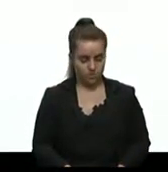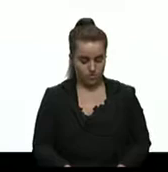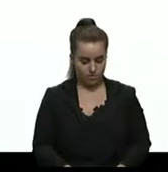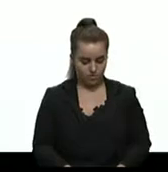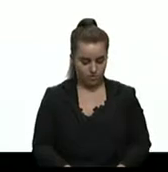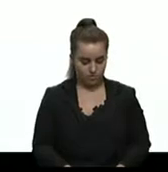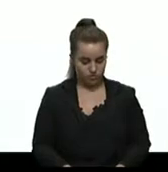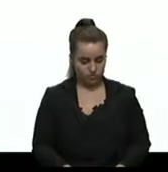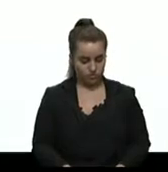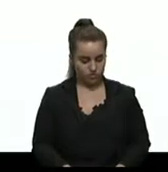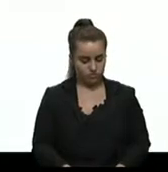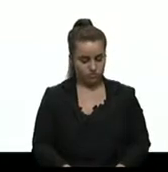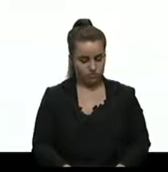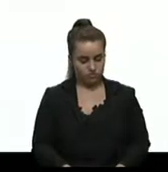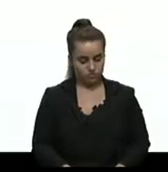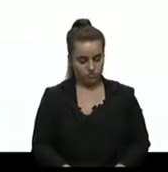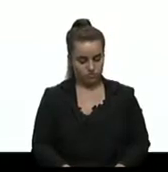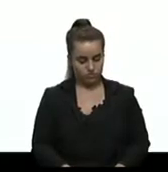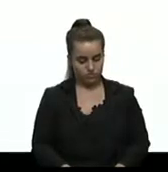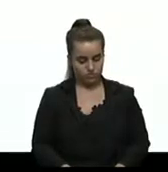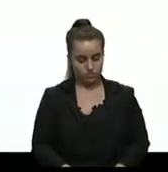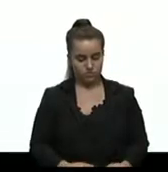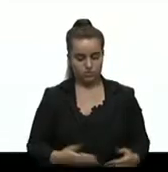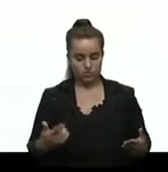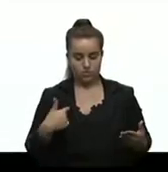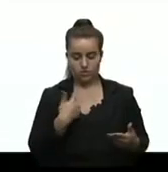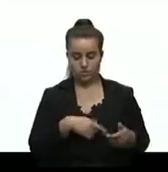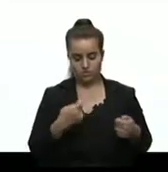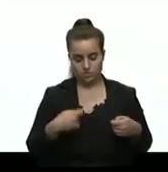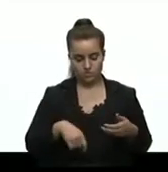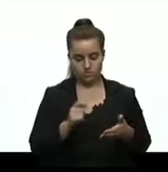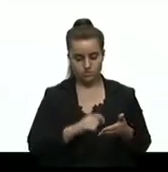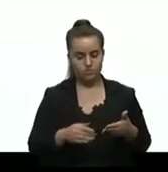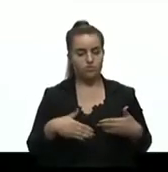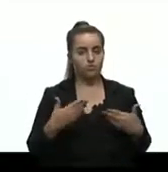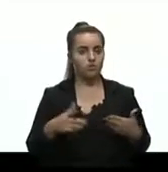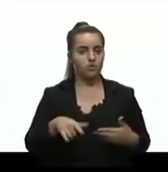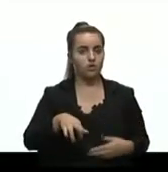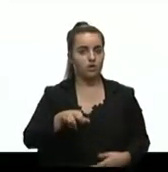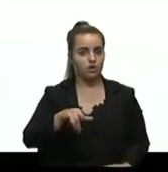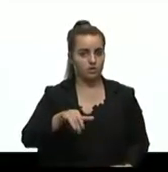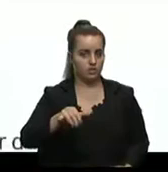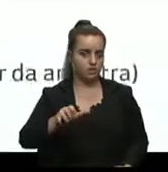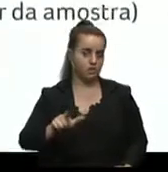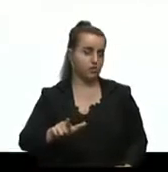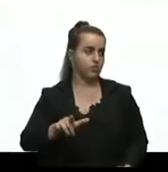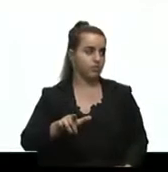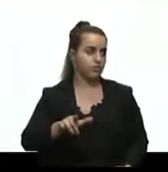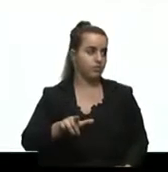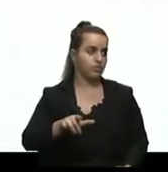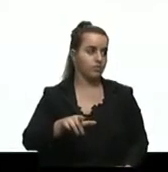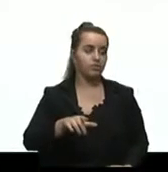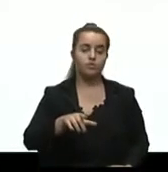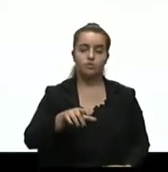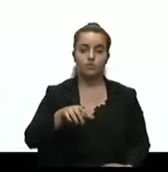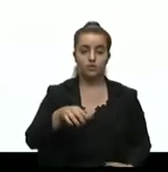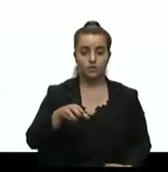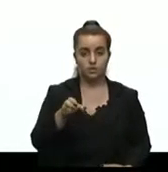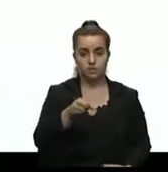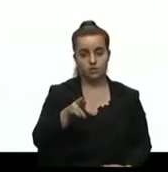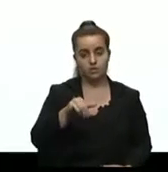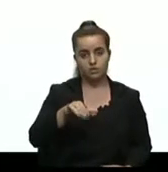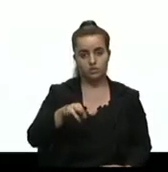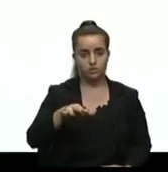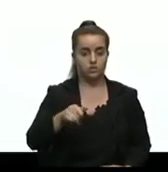até 5%, e aí nós temos que escrever a região crítica, o RC. O passo